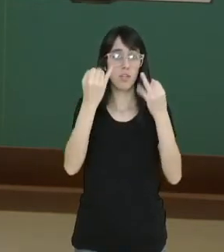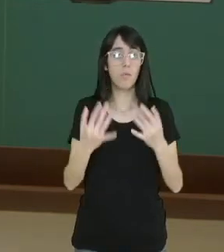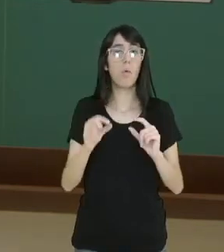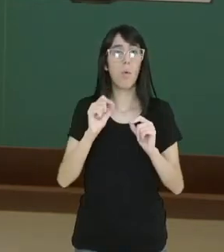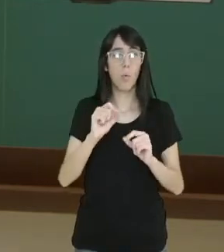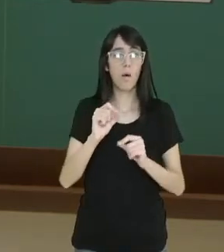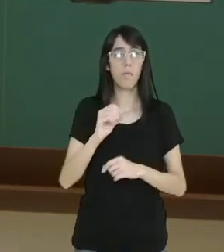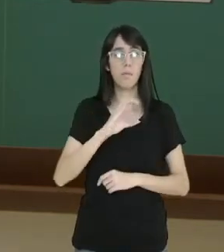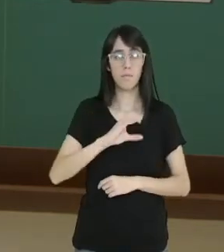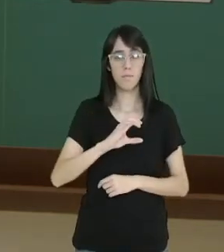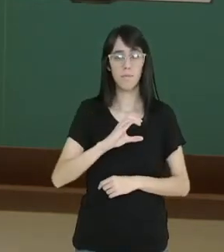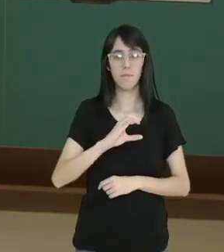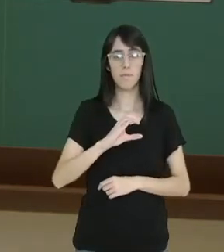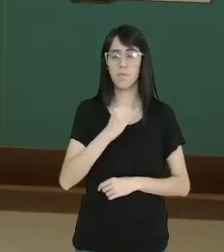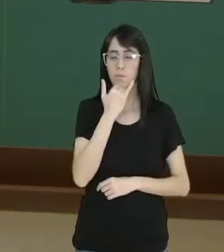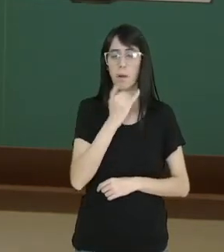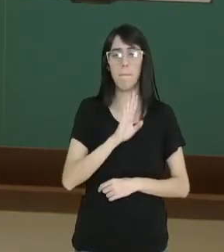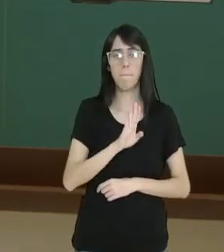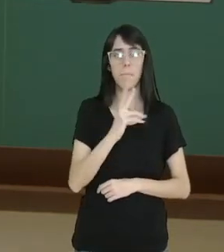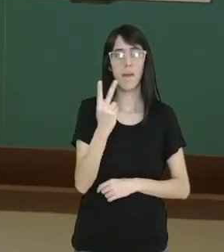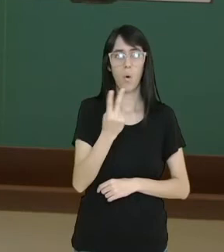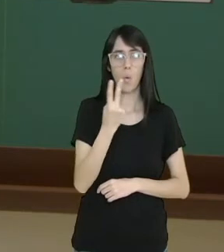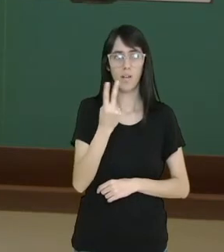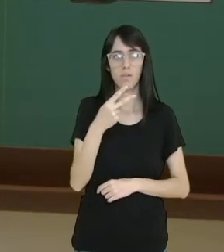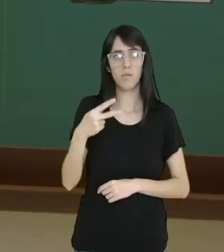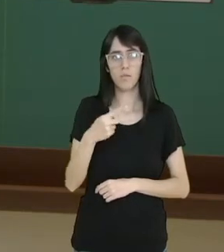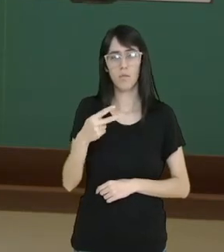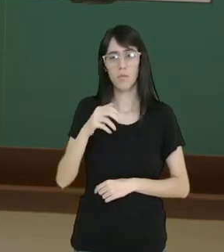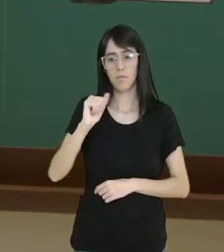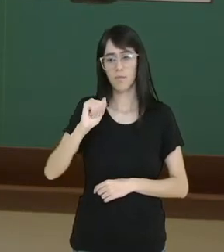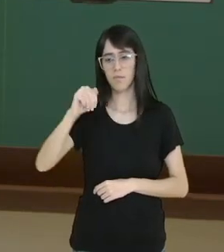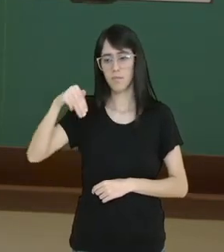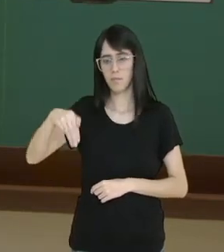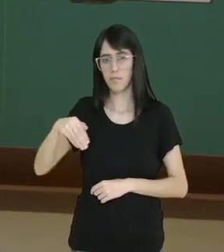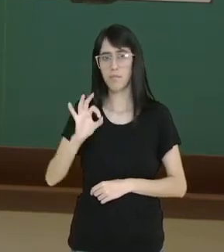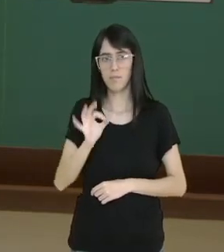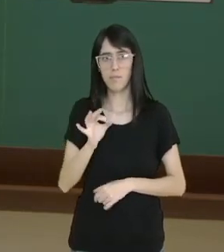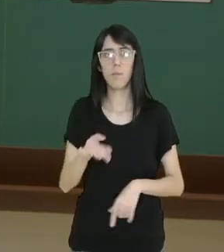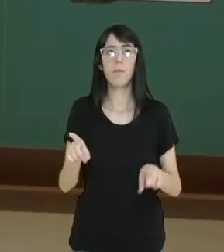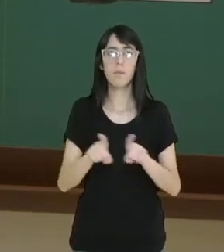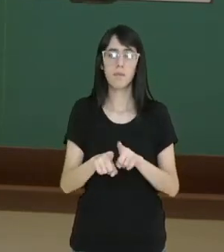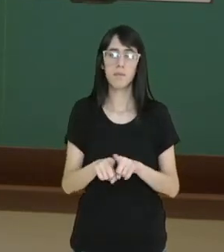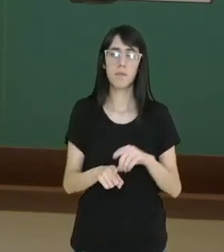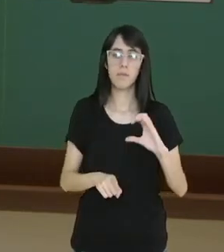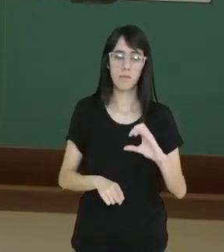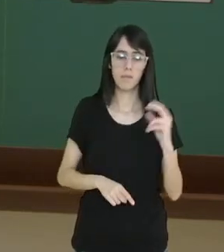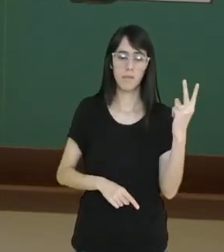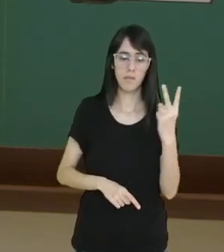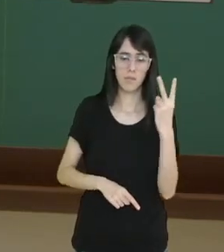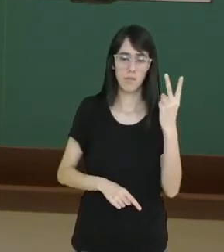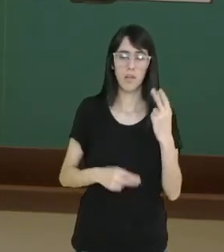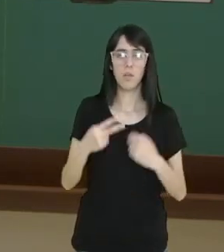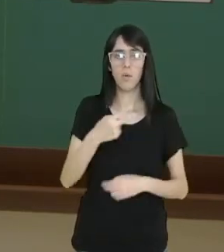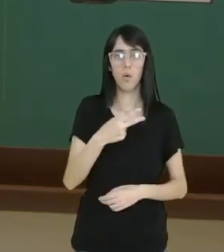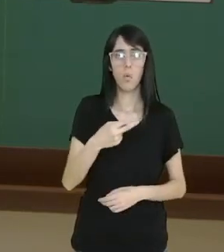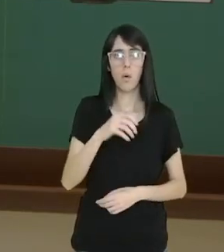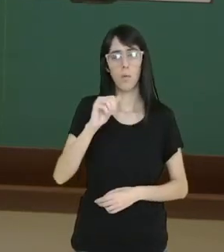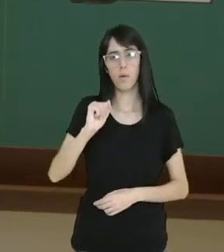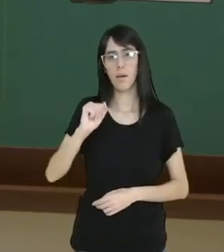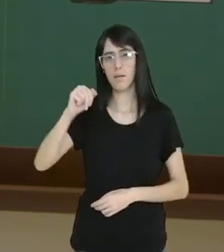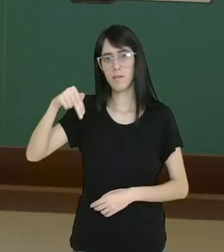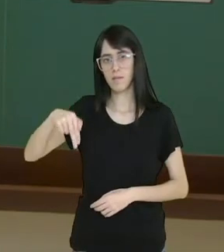igual a hipotenusa vezes a sua projeção. E do outro lado também, né? Um cateto ao quadrado igual a hipotenusa vezes a